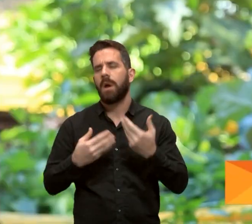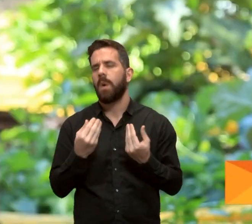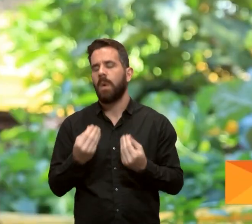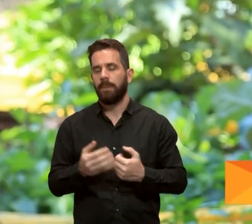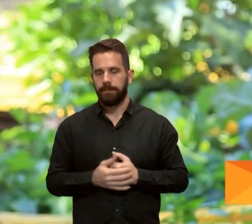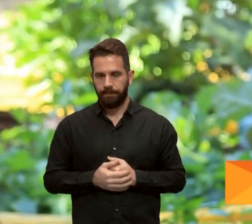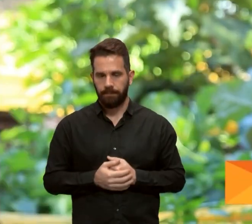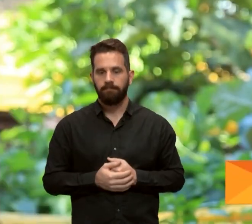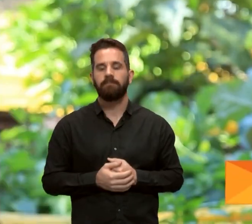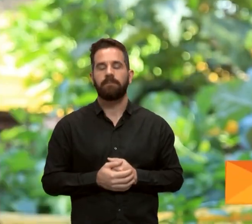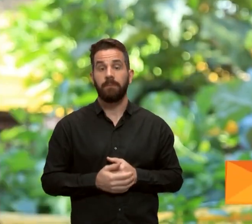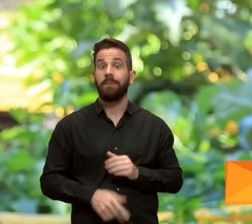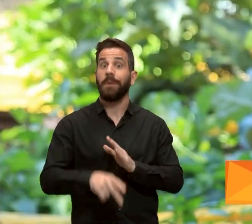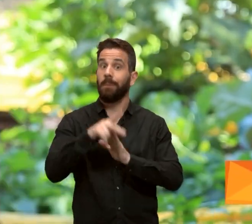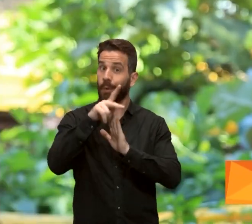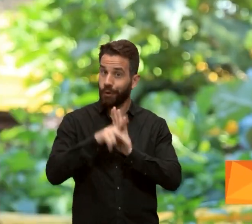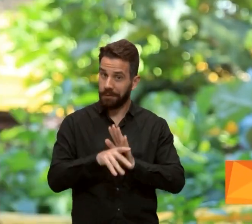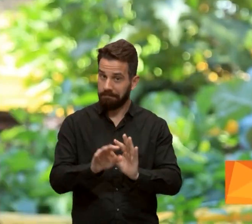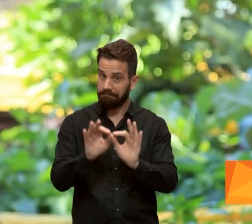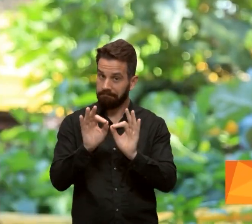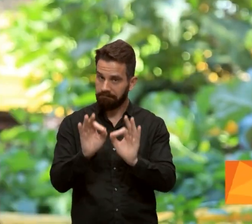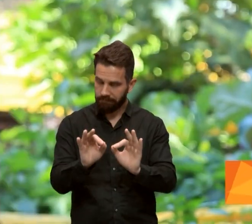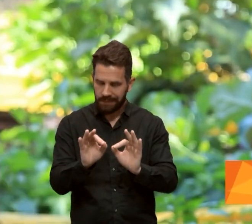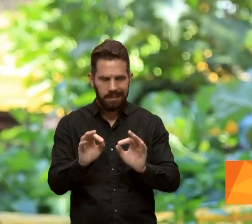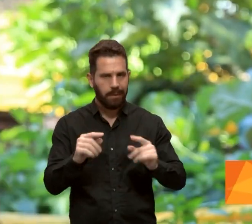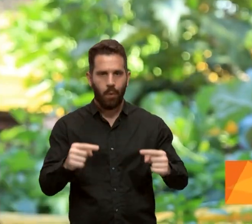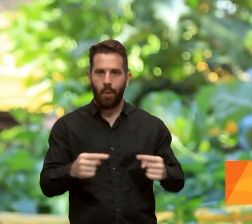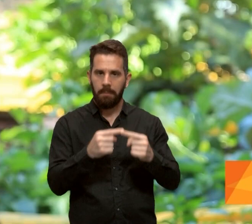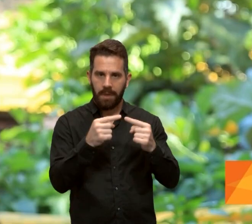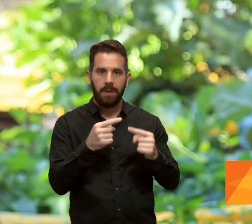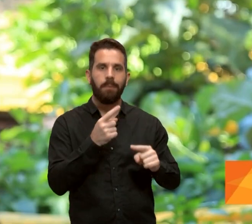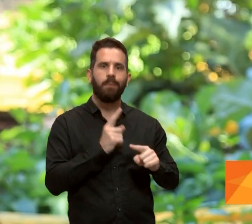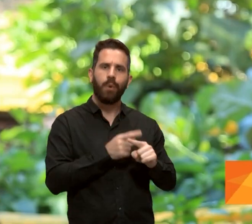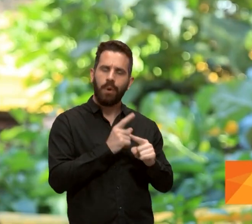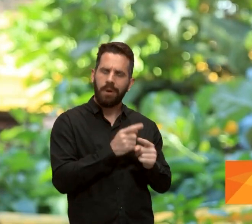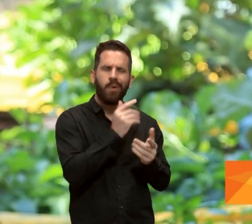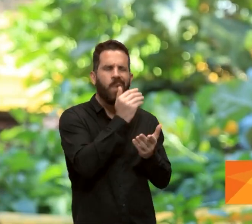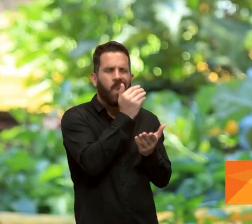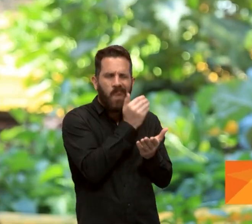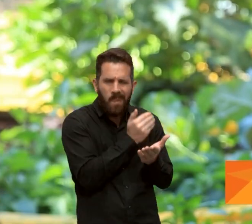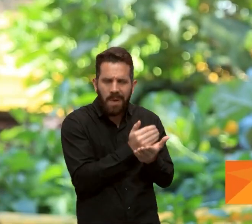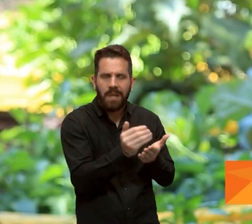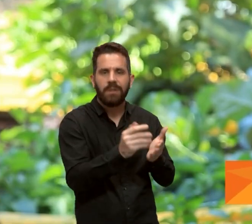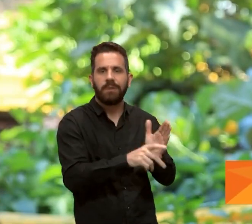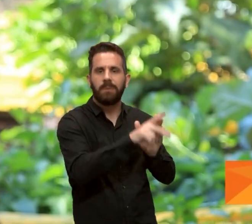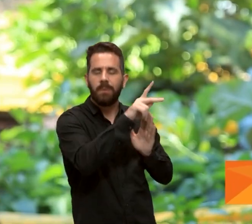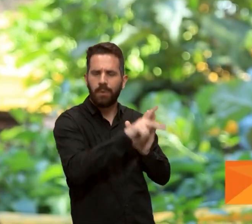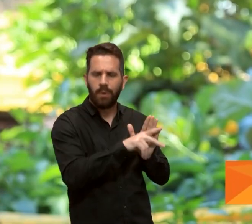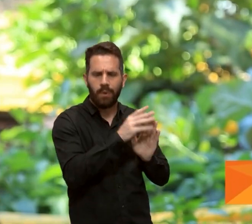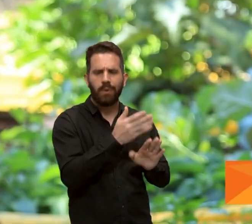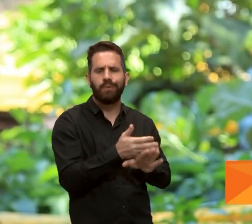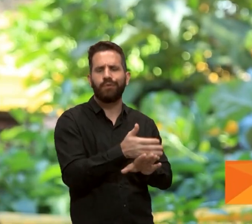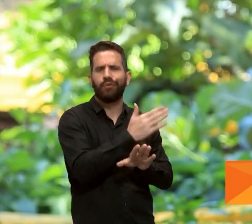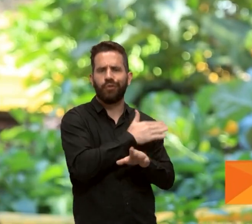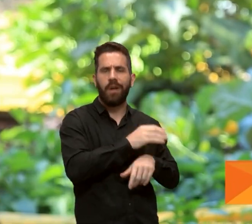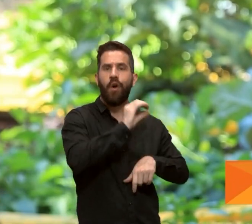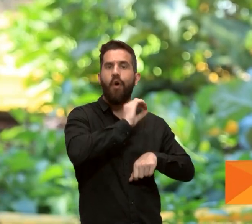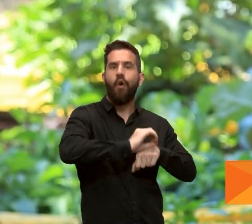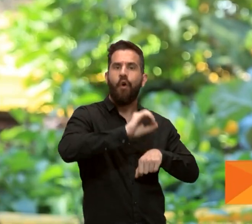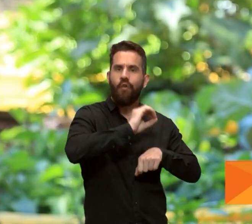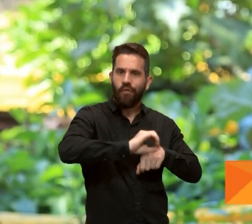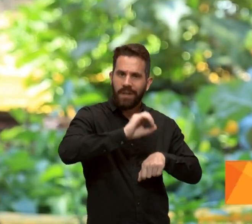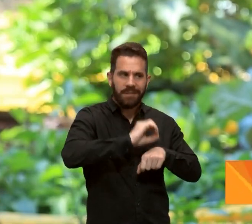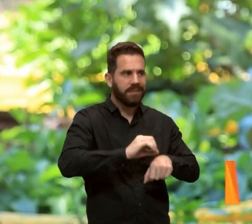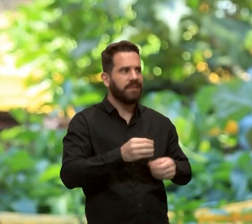projeto faz jus ao nome, desde o primeiro projeto, inclusive a última oficina de